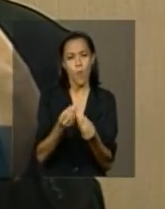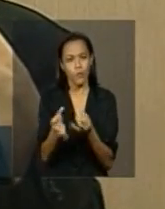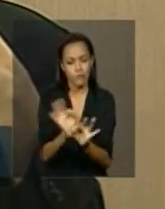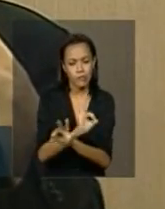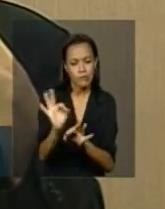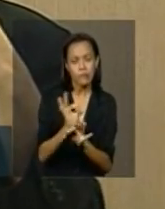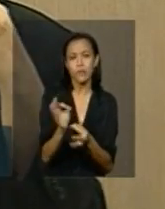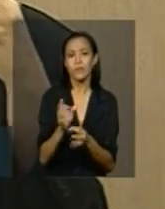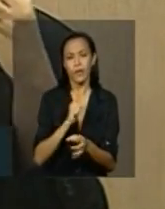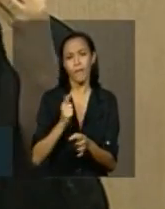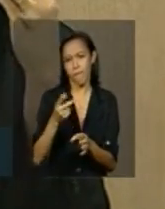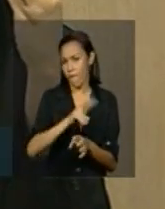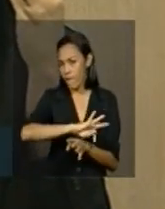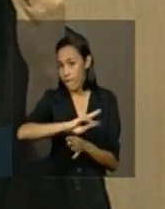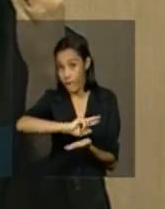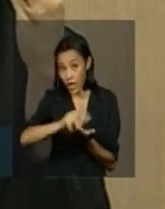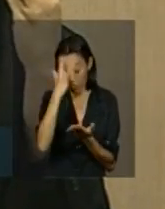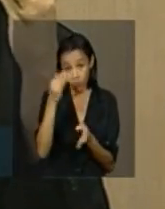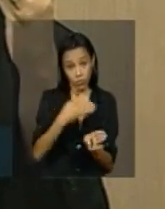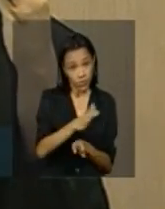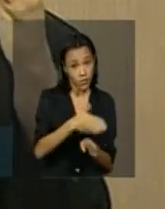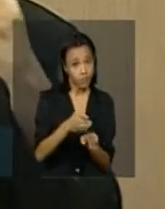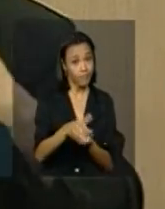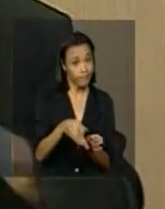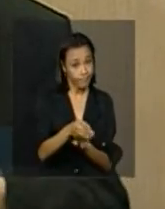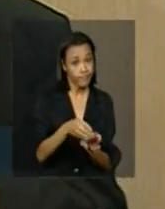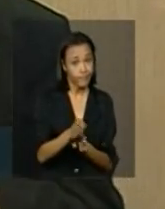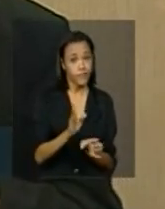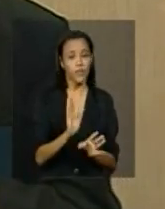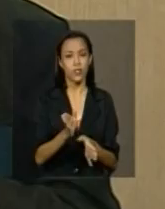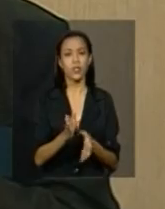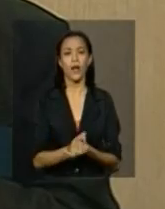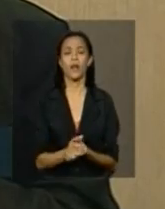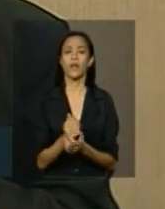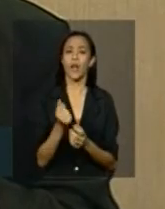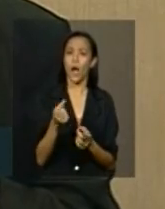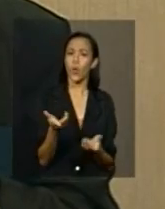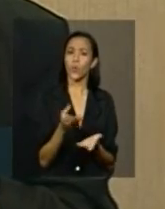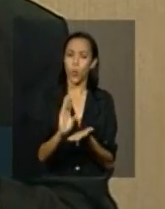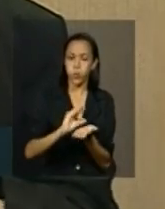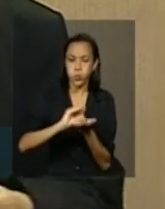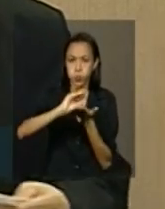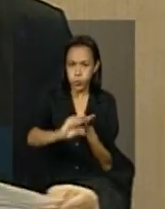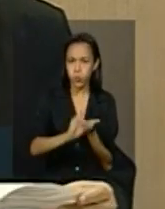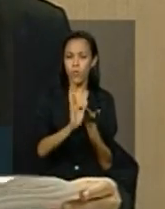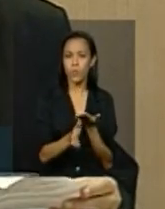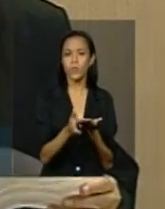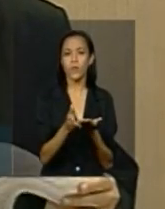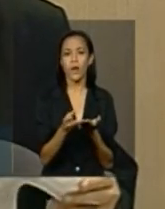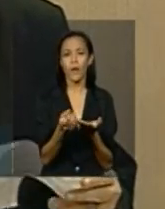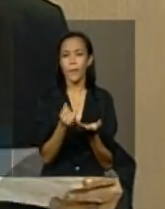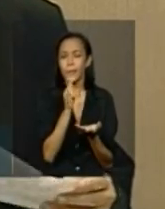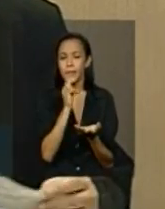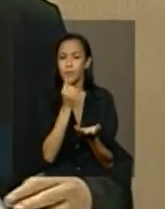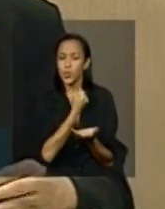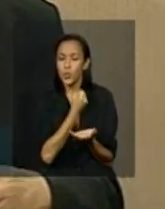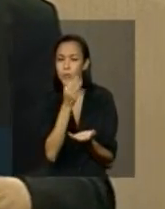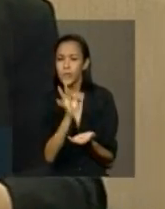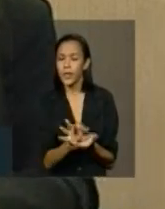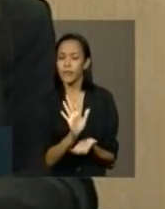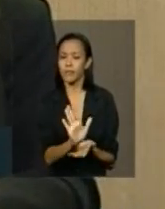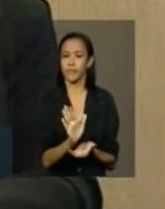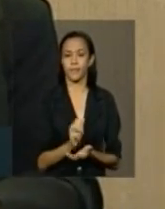vários estão sendo capacitados nós financiamos nós tornamos recursos disponíveis Tá eu vou est vou dar os números corretos